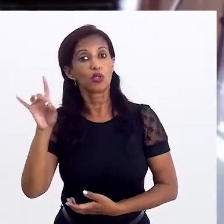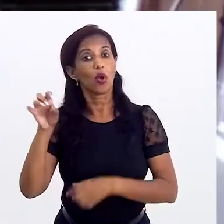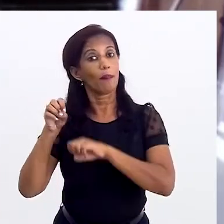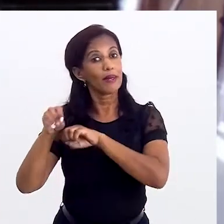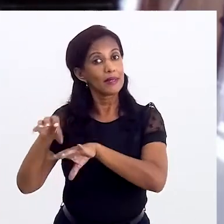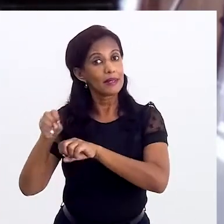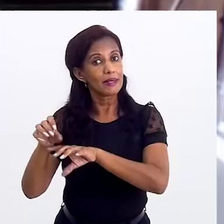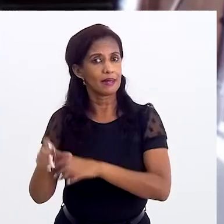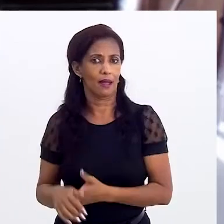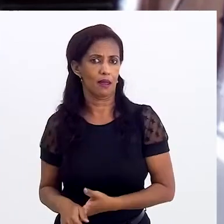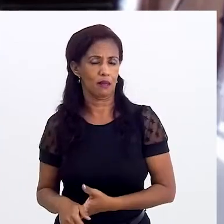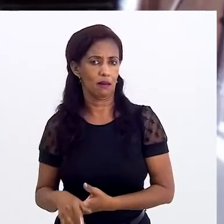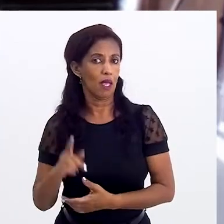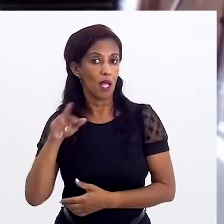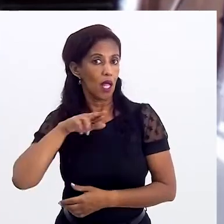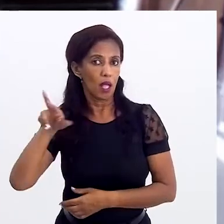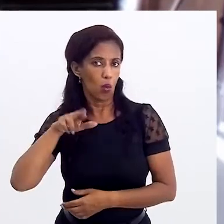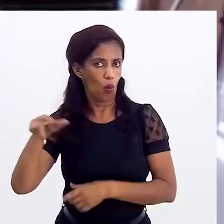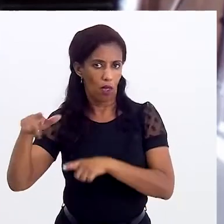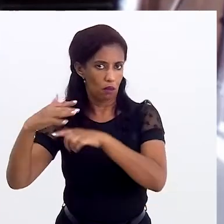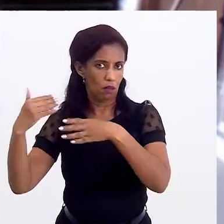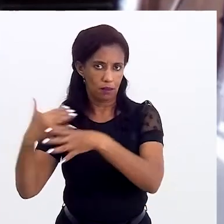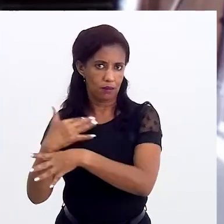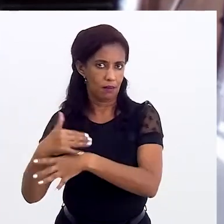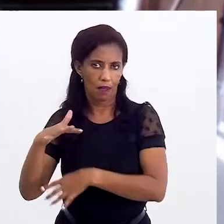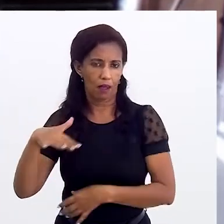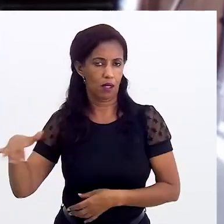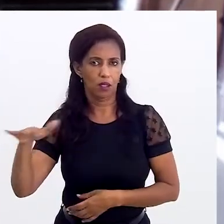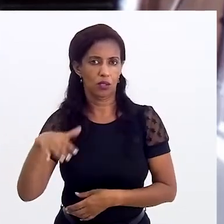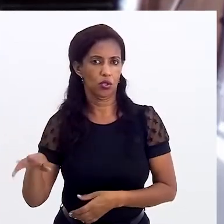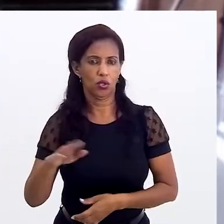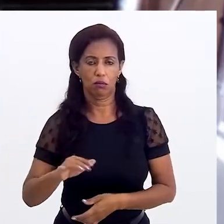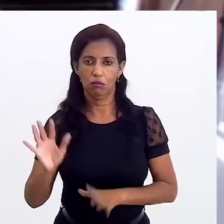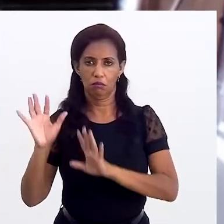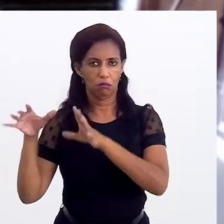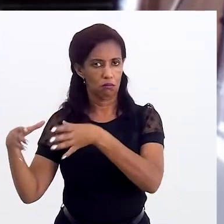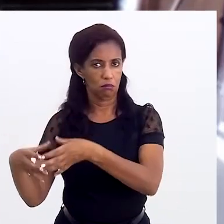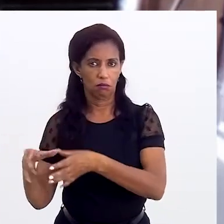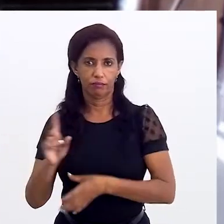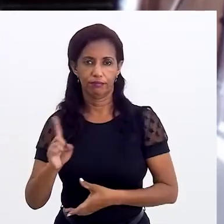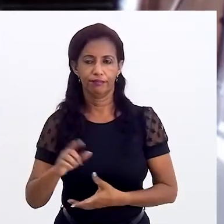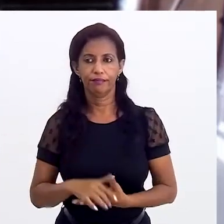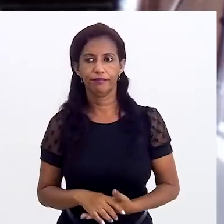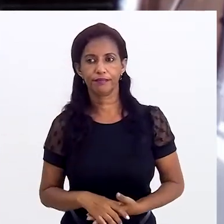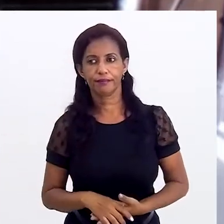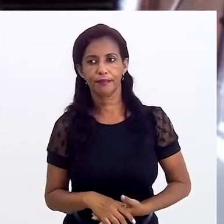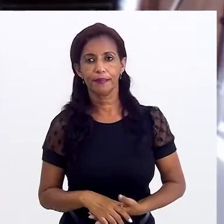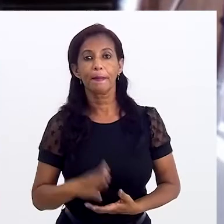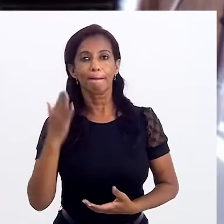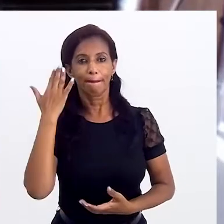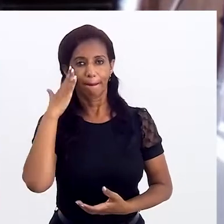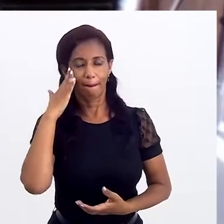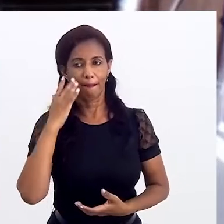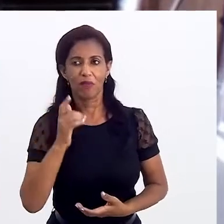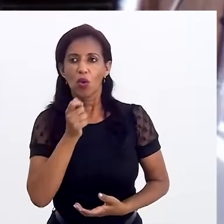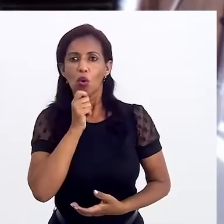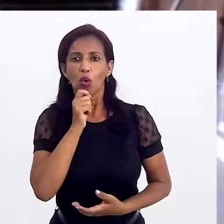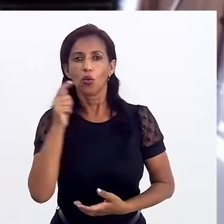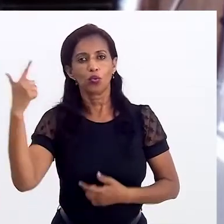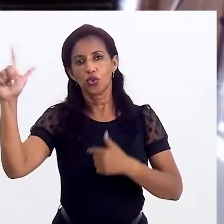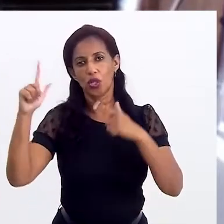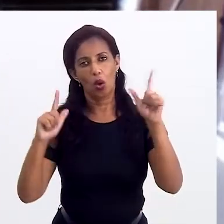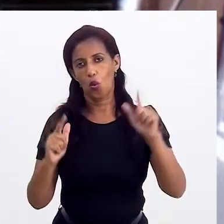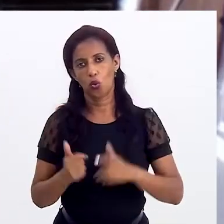você ter uma ideia, ele não era nem de Pelotas, né? Ele era de outra cidade, ele era da capital. Dá para entender. Não tinha